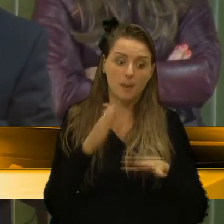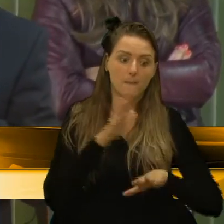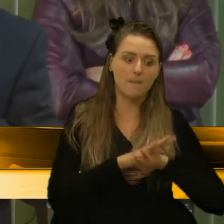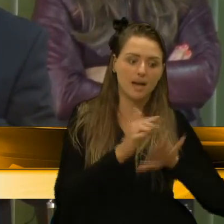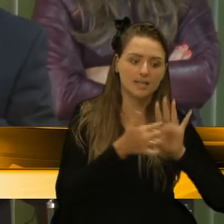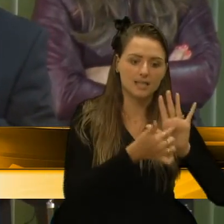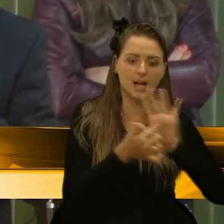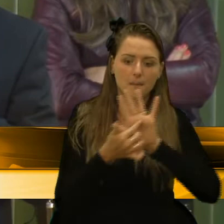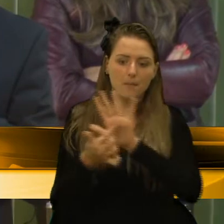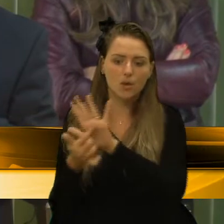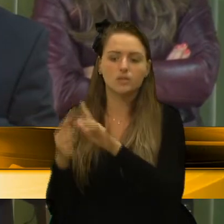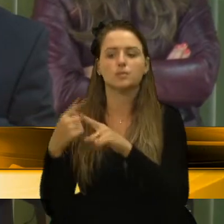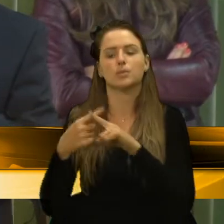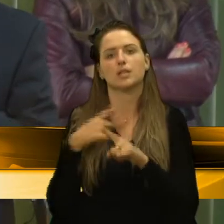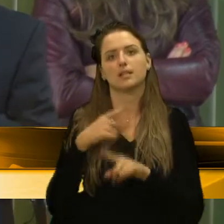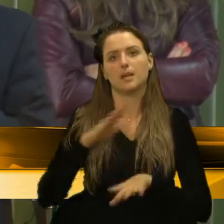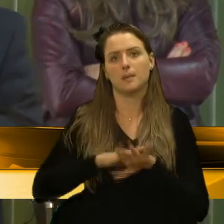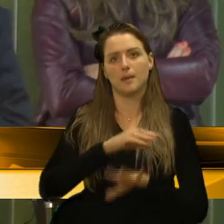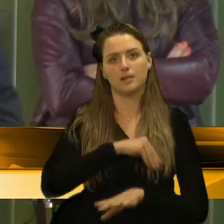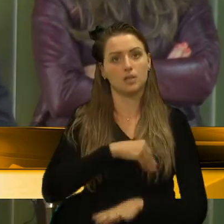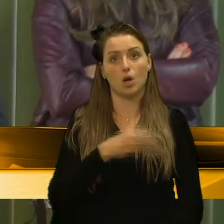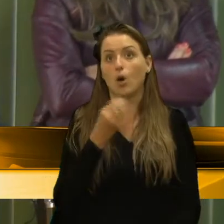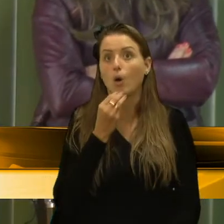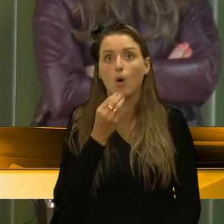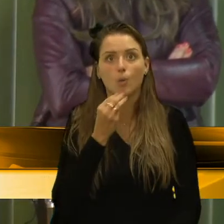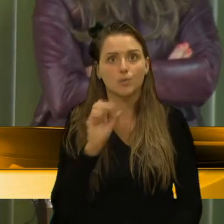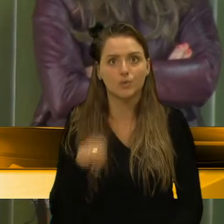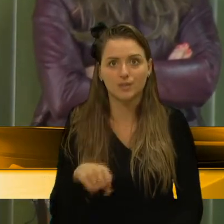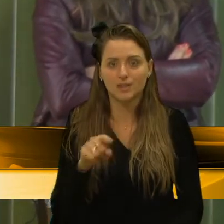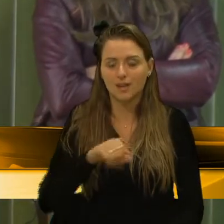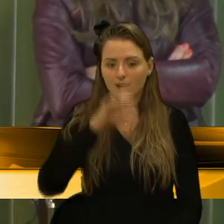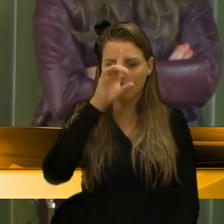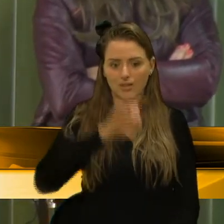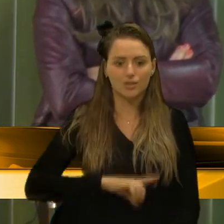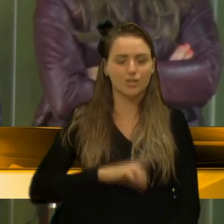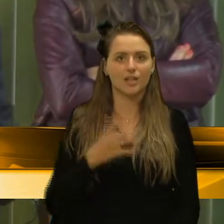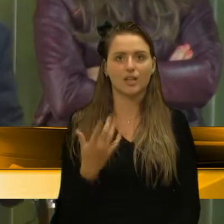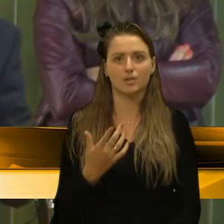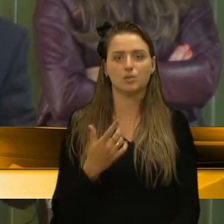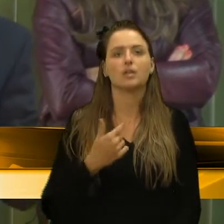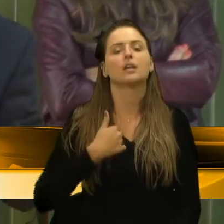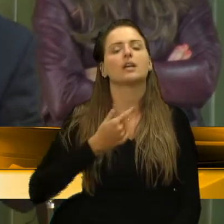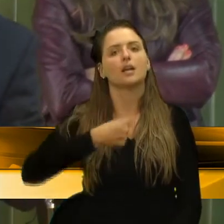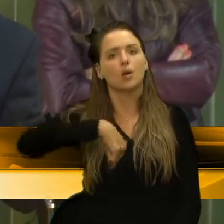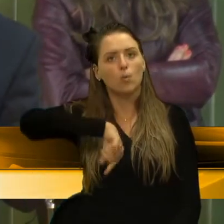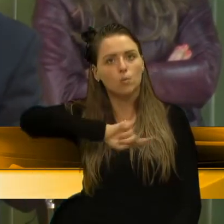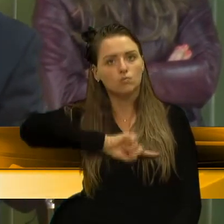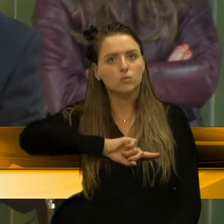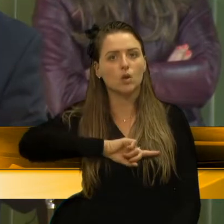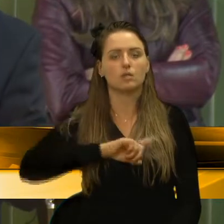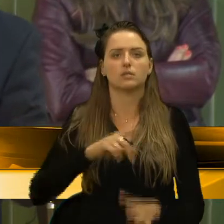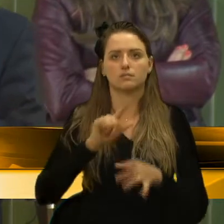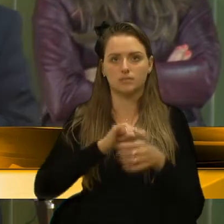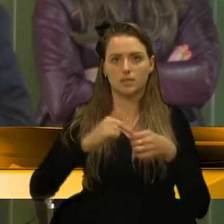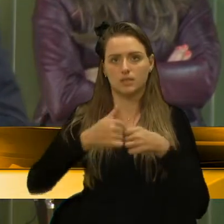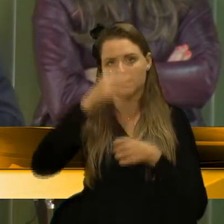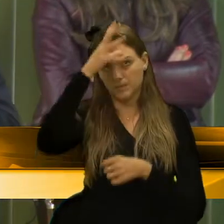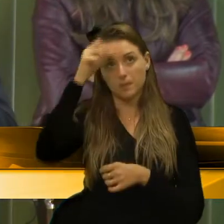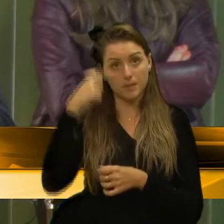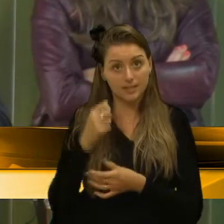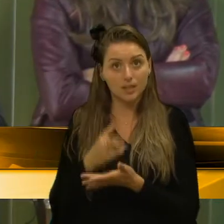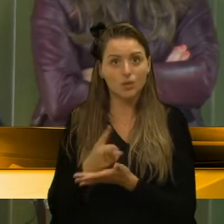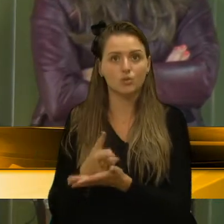mais. É óbvio, e é um direito, e eu acho que nós, o município, tem que manter